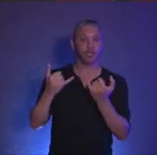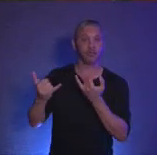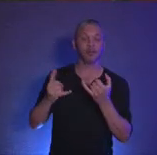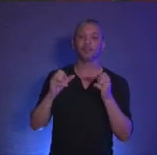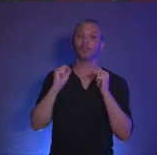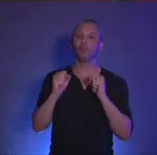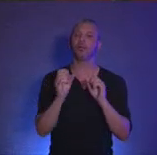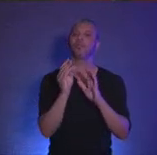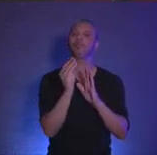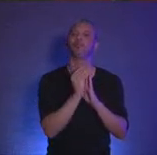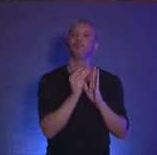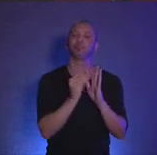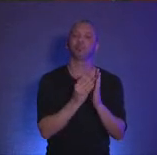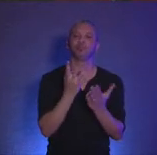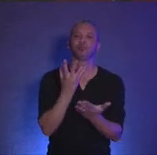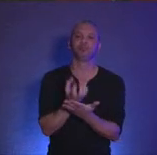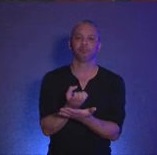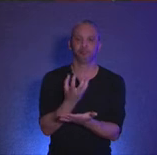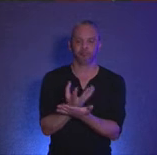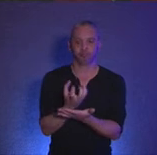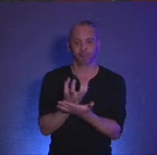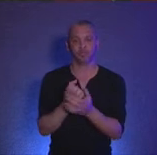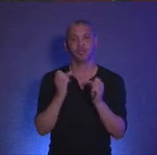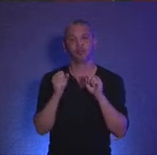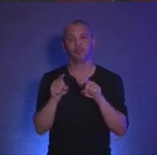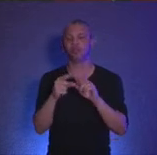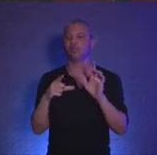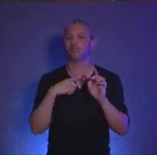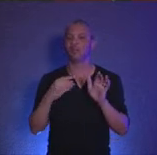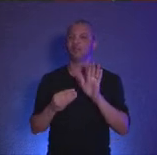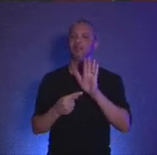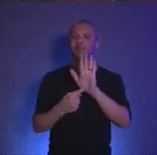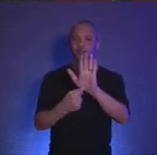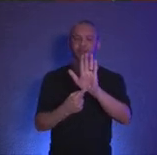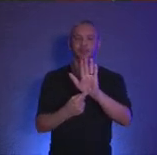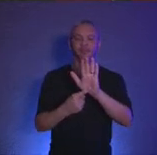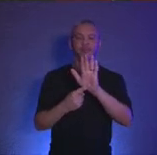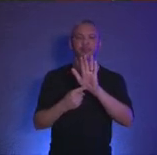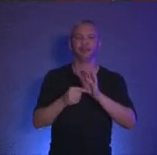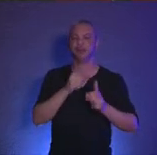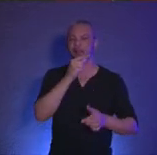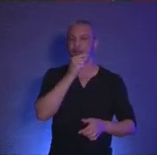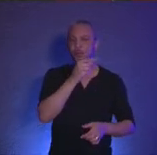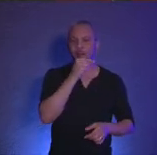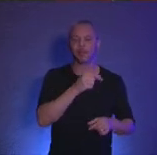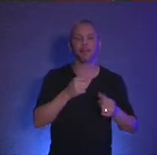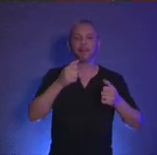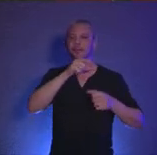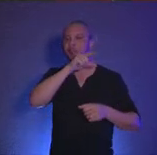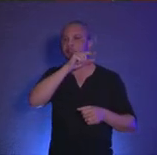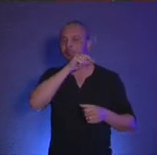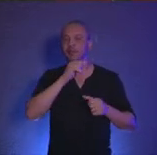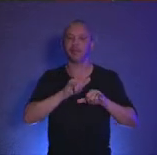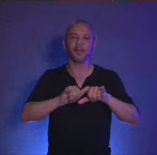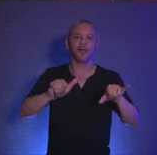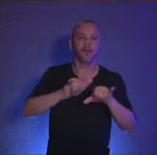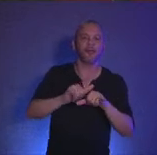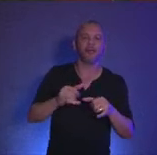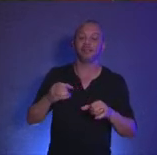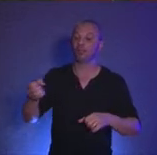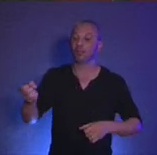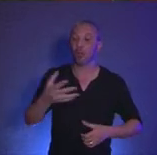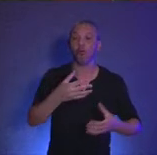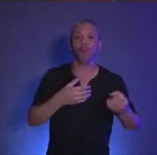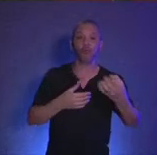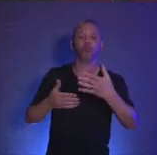ser filtrados e baixados em formato aberto, e a gente tem também um bot de Twitter que alerta sempre que os no novos pedidos